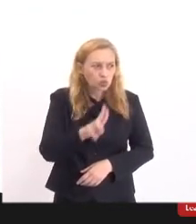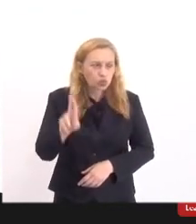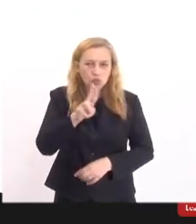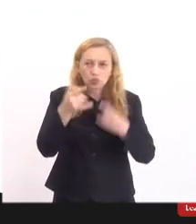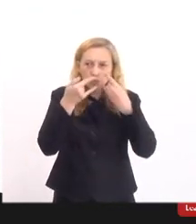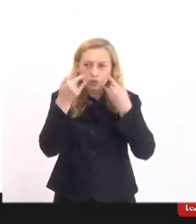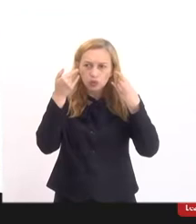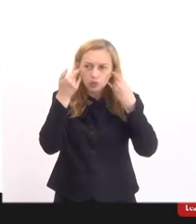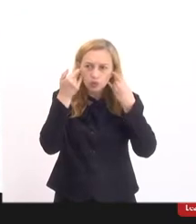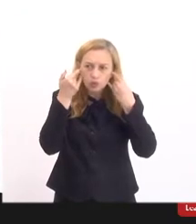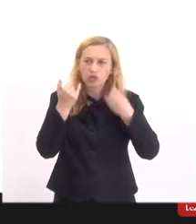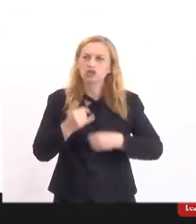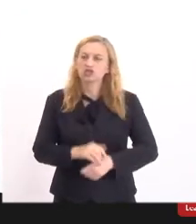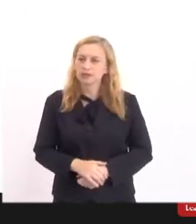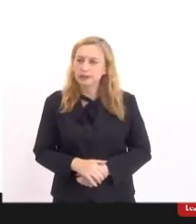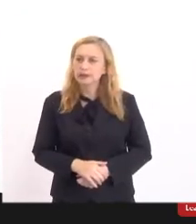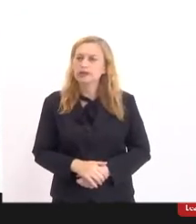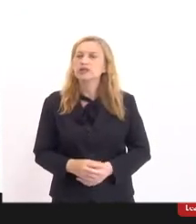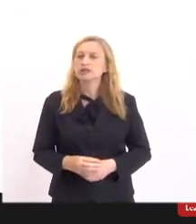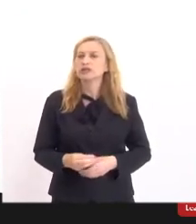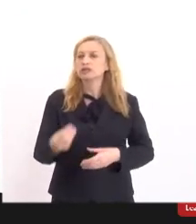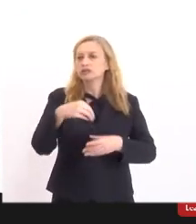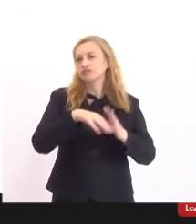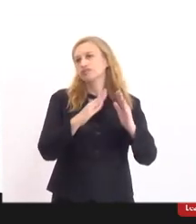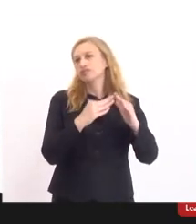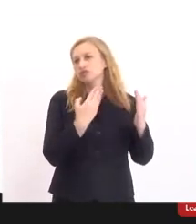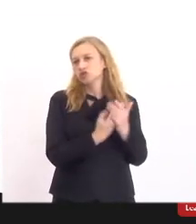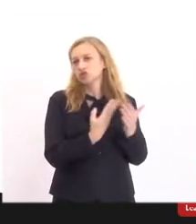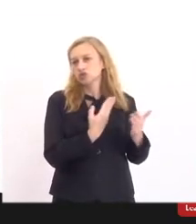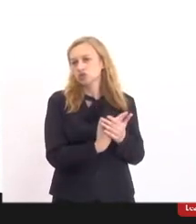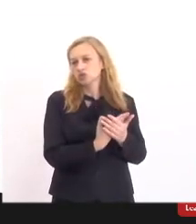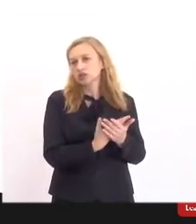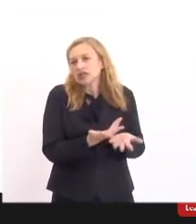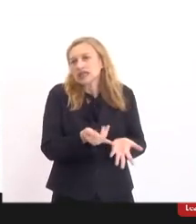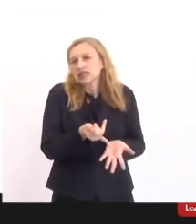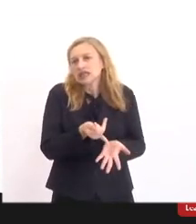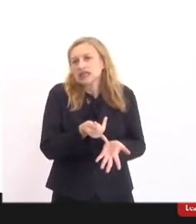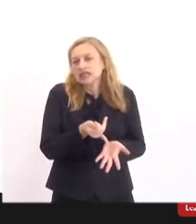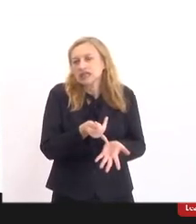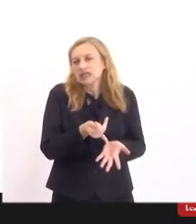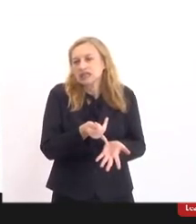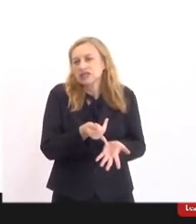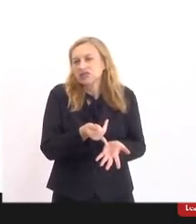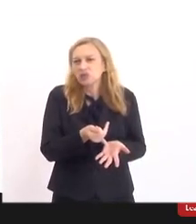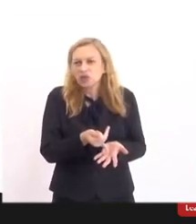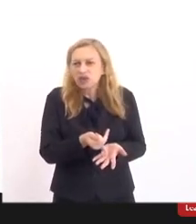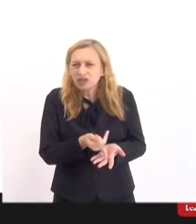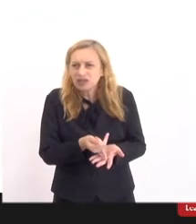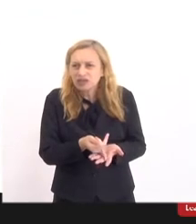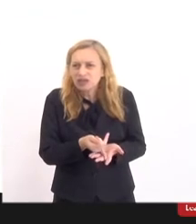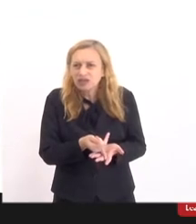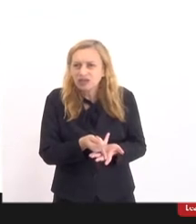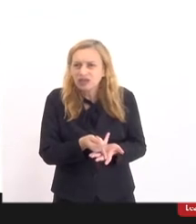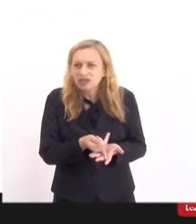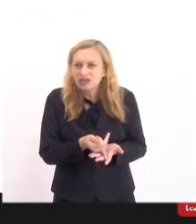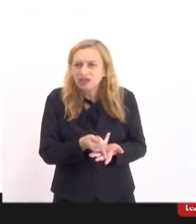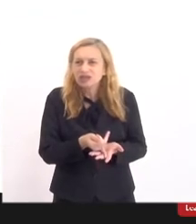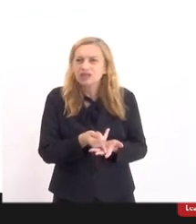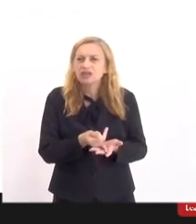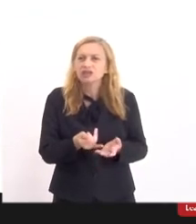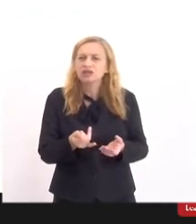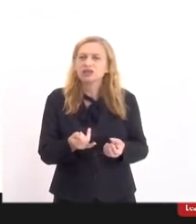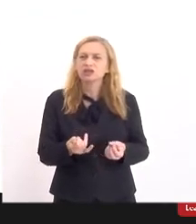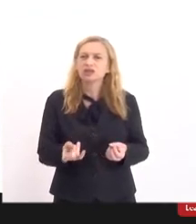máscara permanente na escola sem que haja, por exemplo, inspetores. Os alunos em sala de aula colocam a máscara